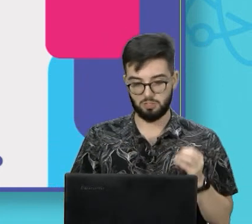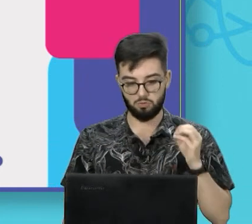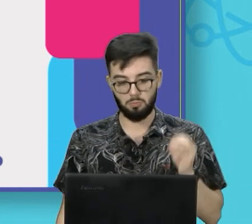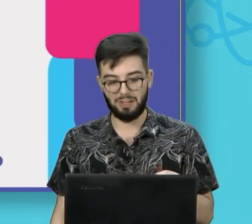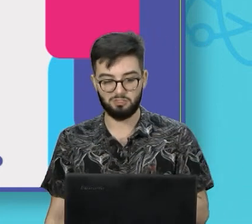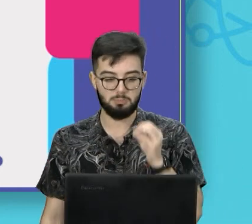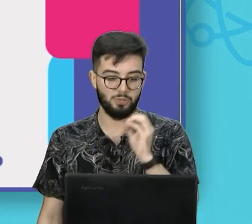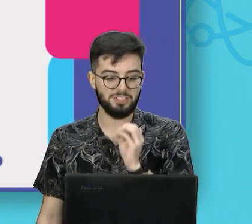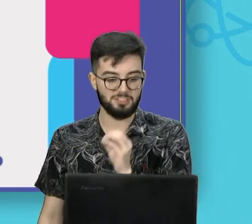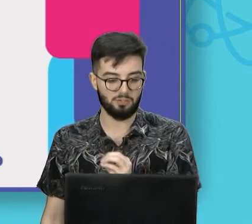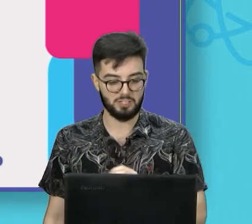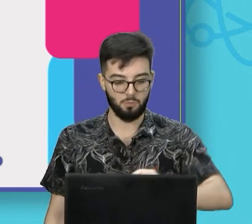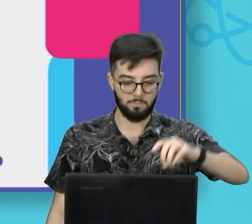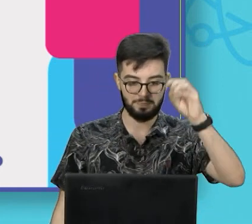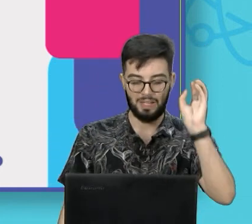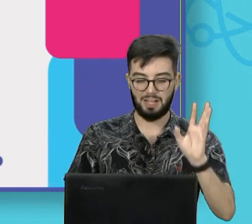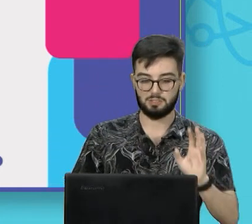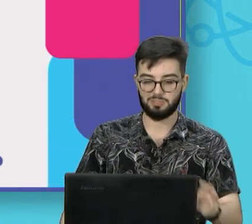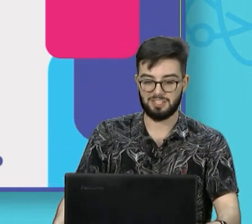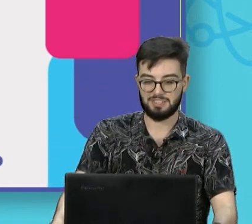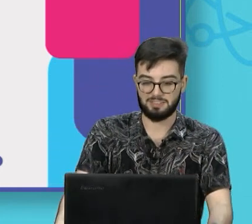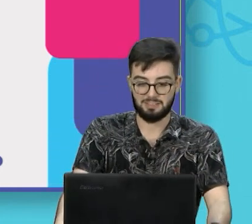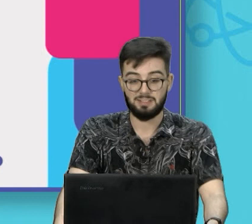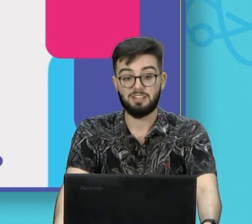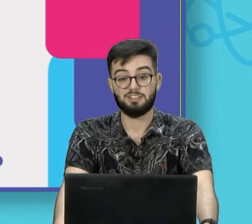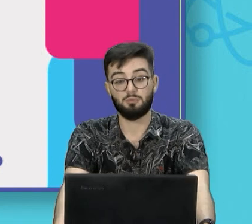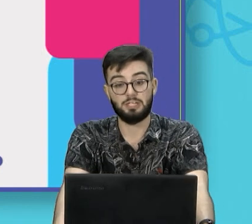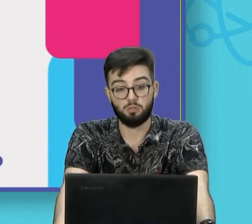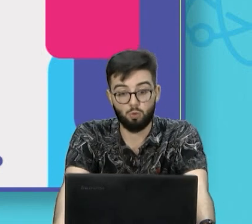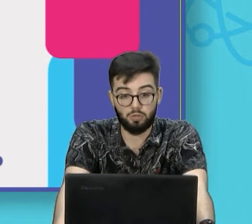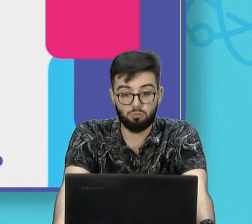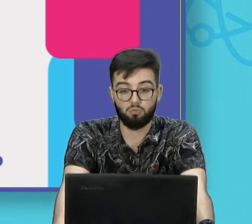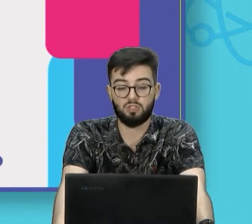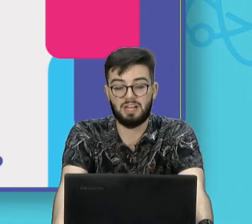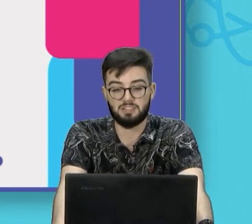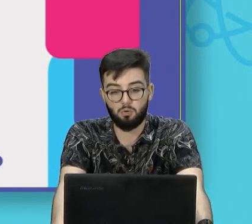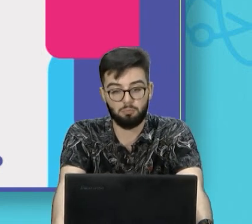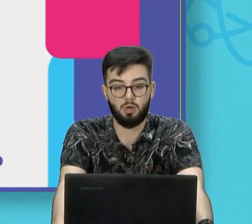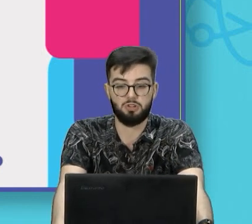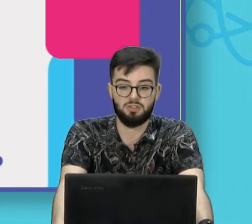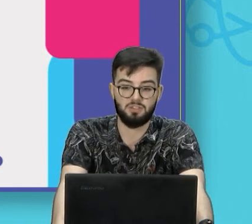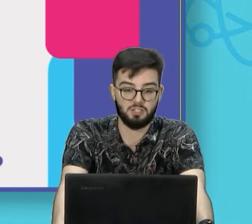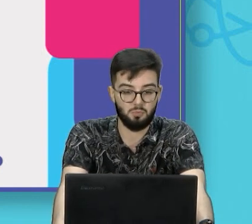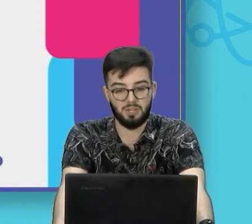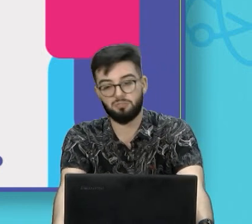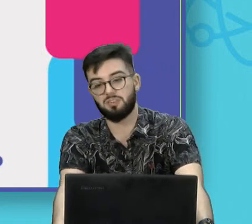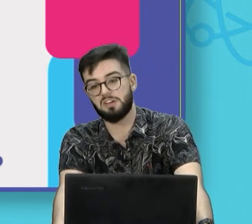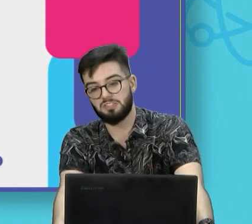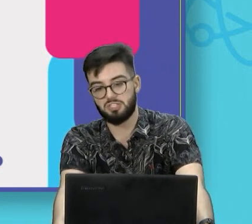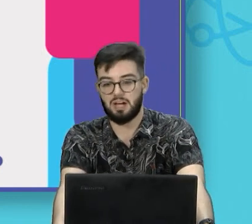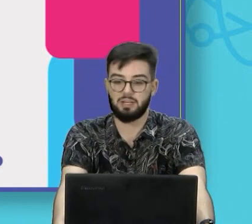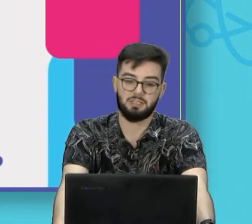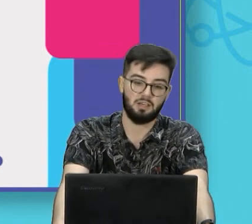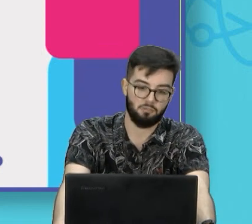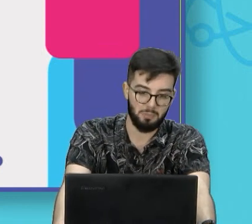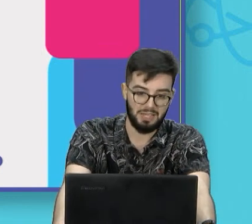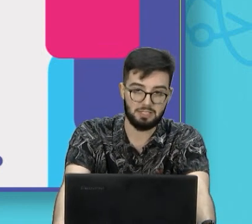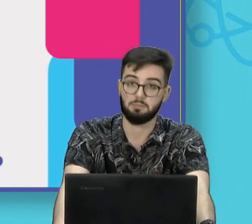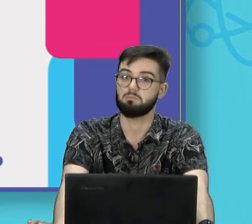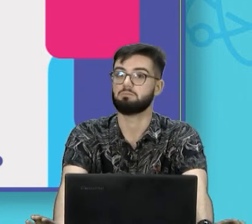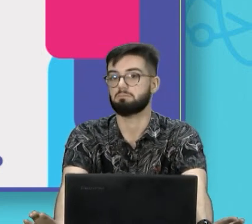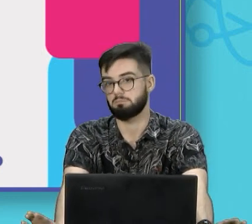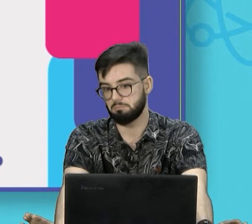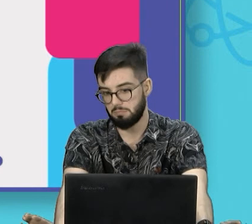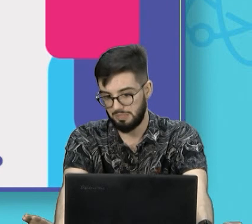República dos Estados Unidos do Brasil de 1891 artigo 70 São eleitores os cidadãos maiores de 21 anos que se alistarem